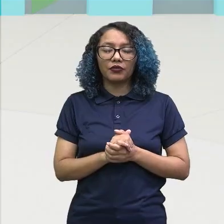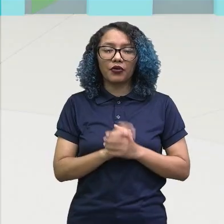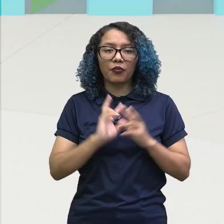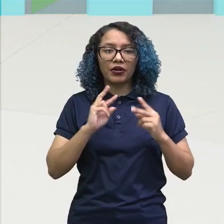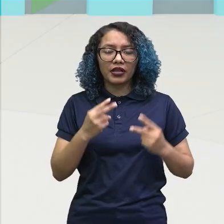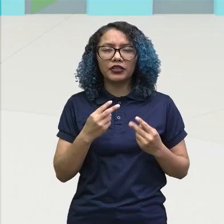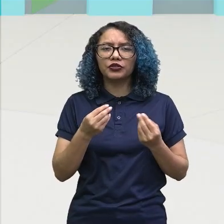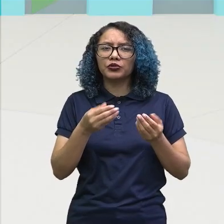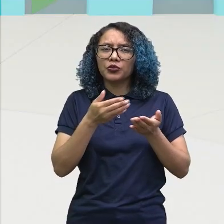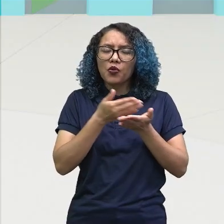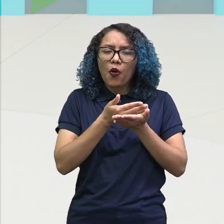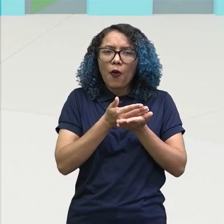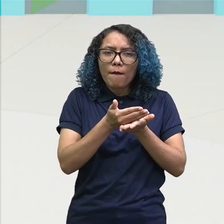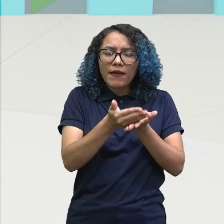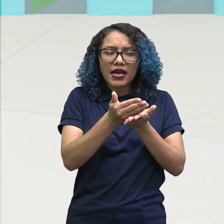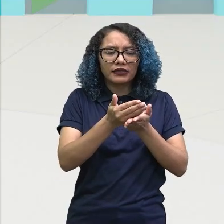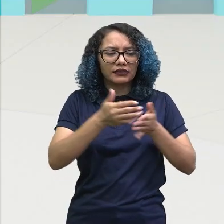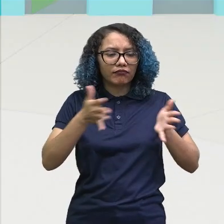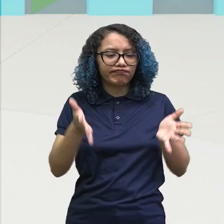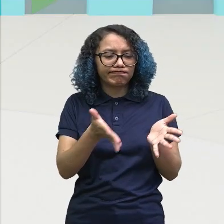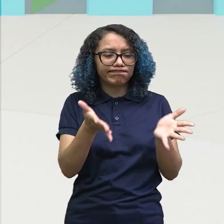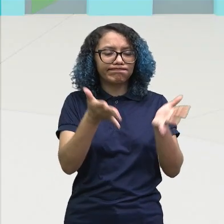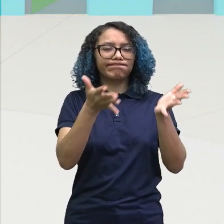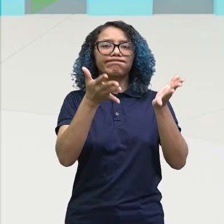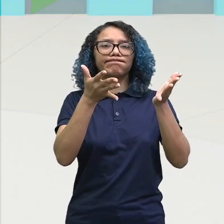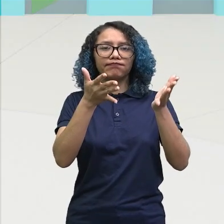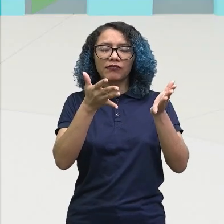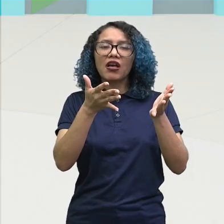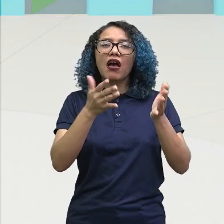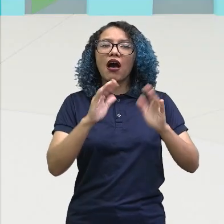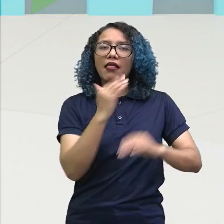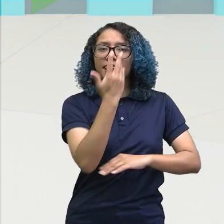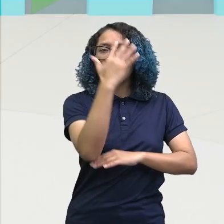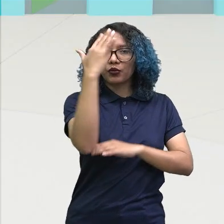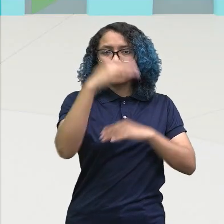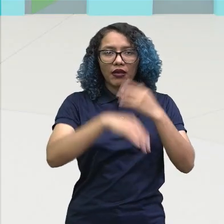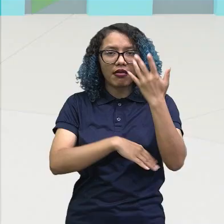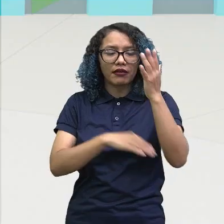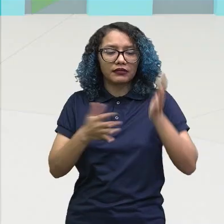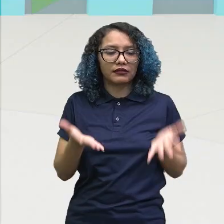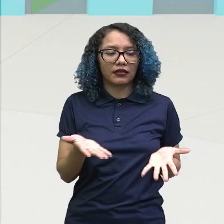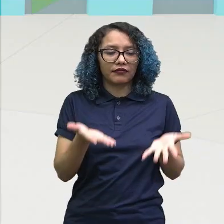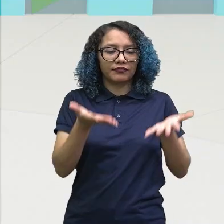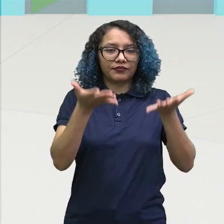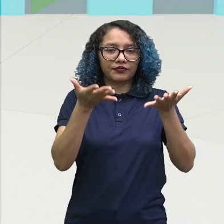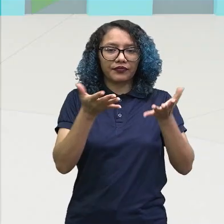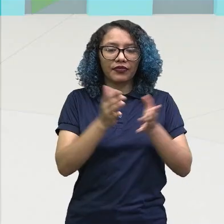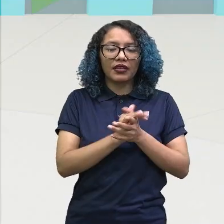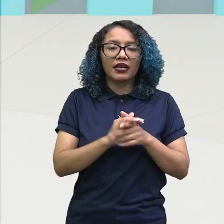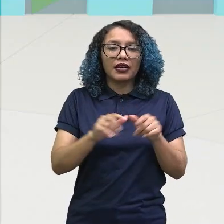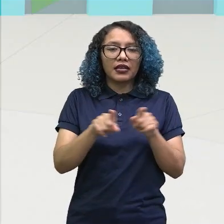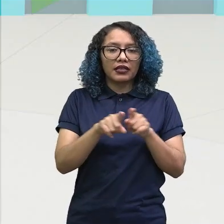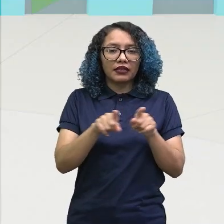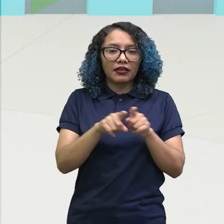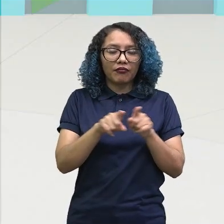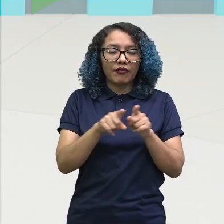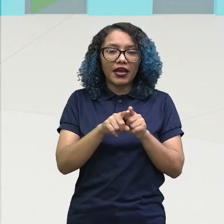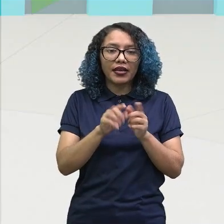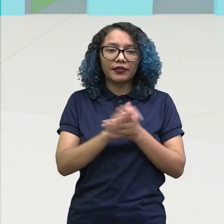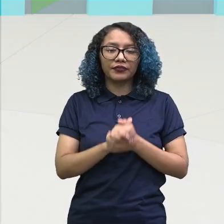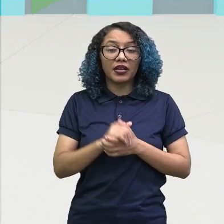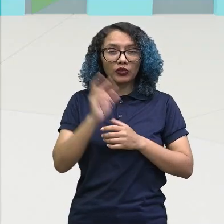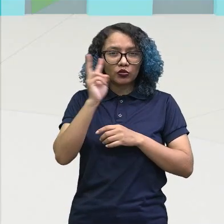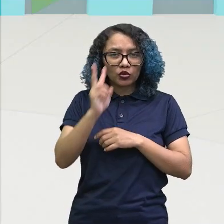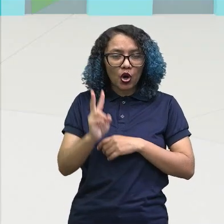elogiar e exaltar a natureza. Tanto que a parte amorosa, que é descrita e narrada no arcadismo, por